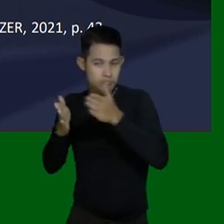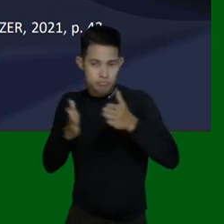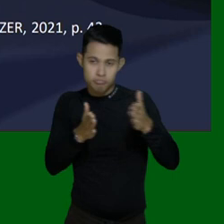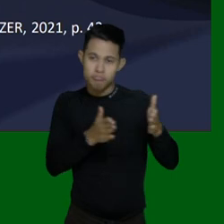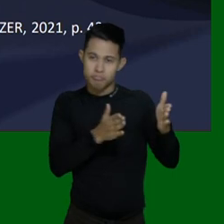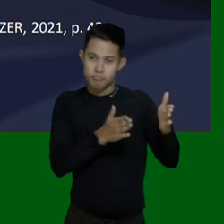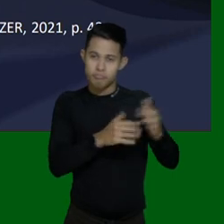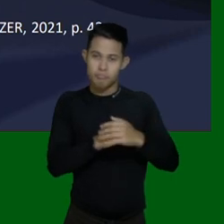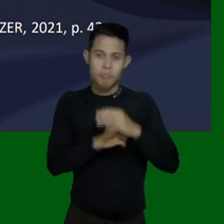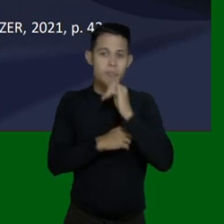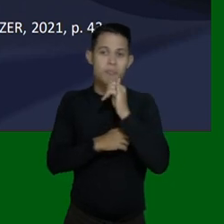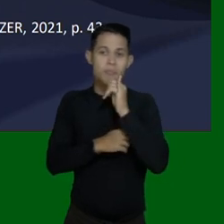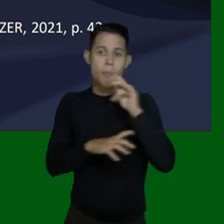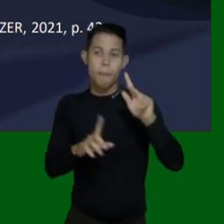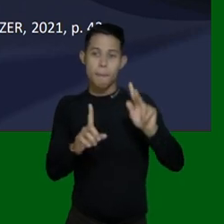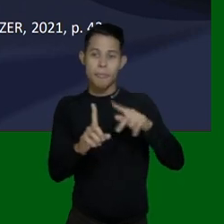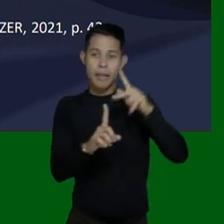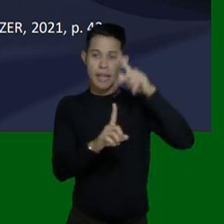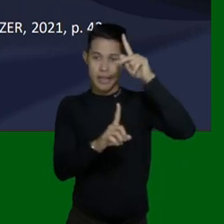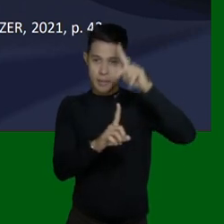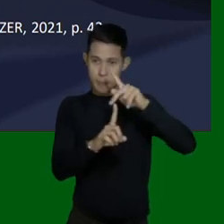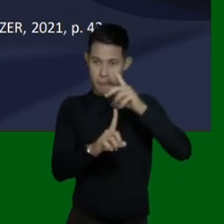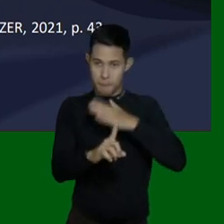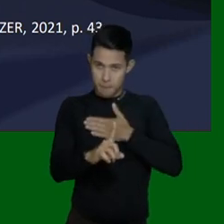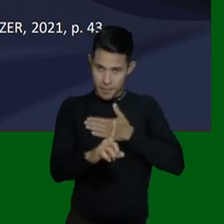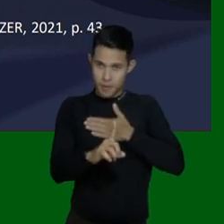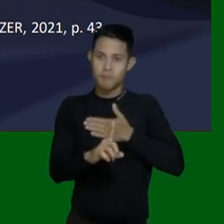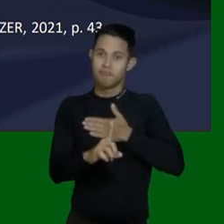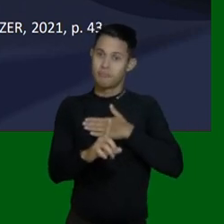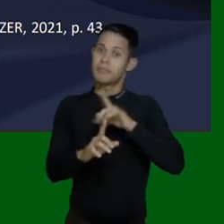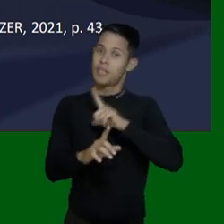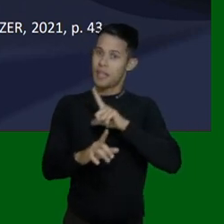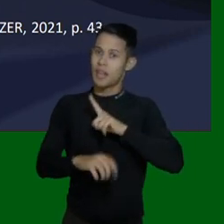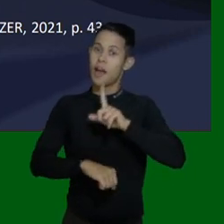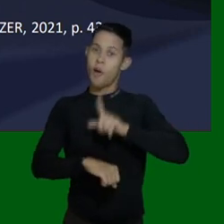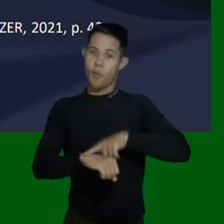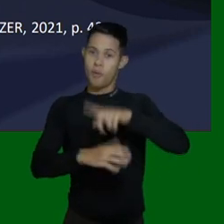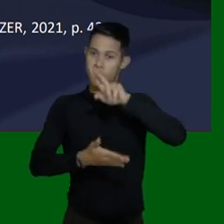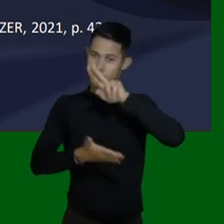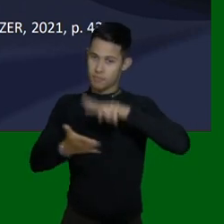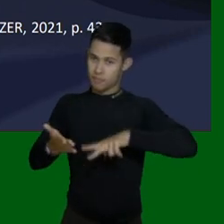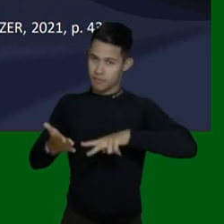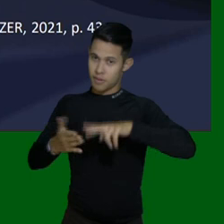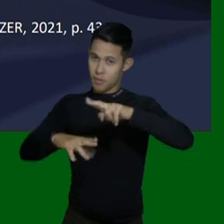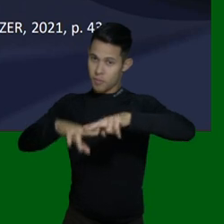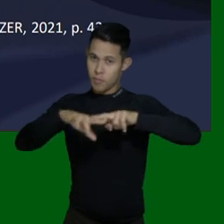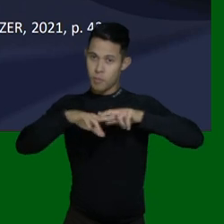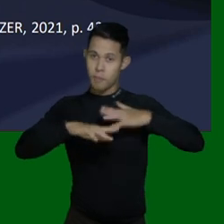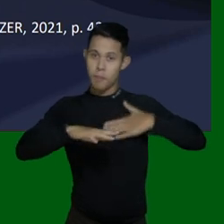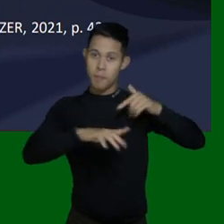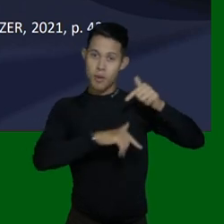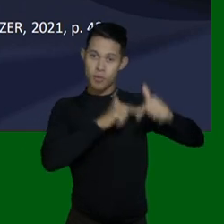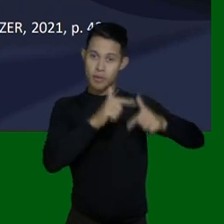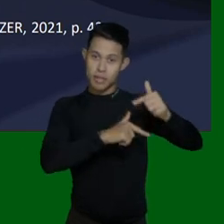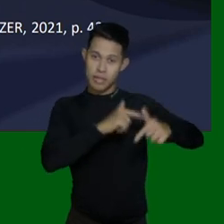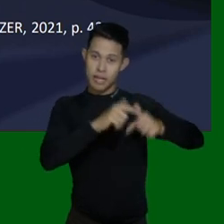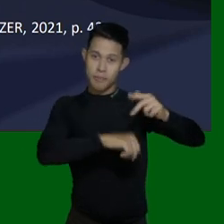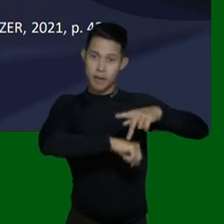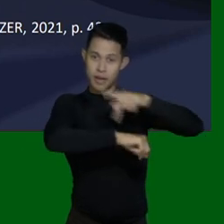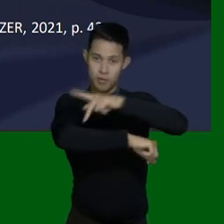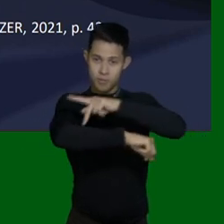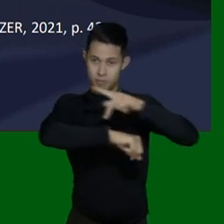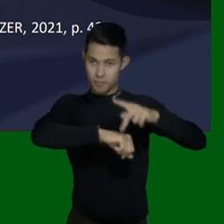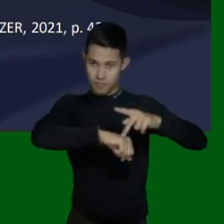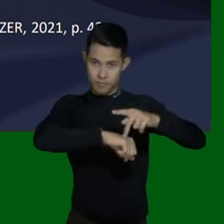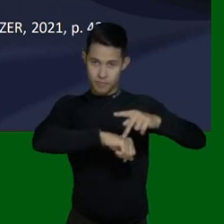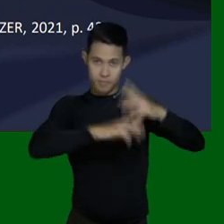o nosso planejamento a leitura não tá então o trabalho o meu trabalho psicopedagógico foca sempre mais